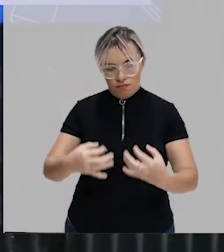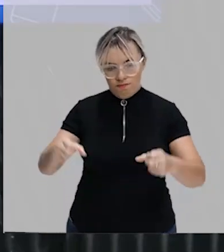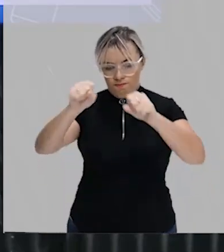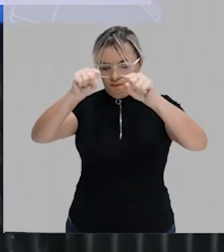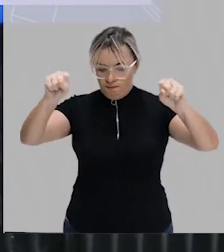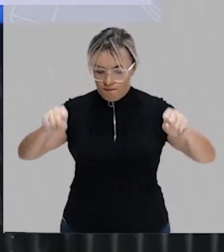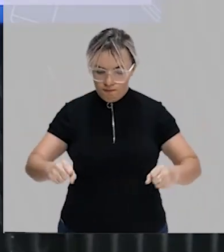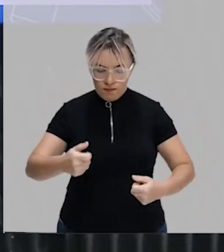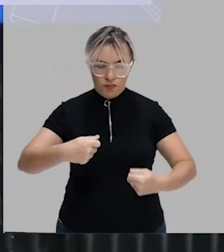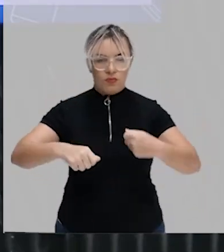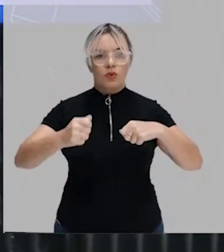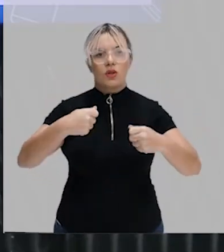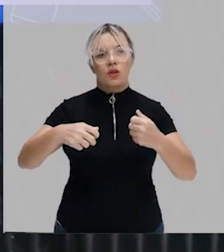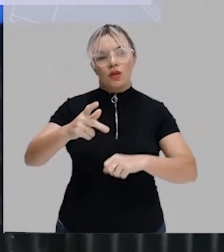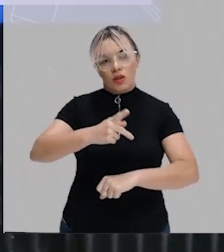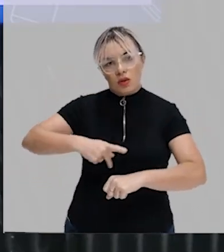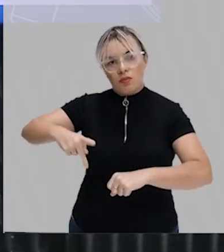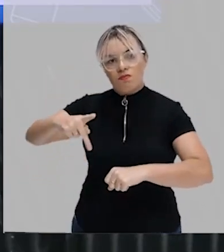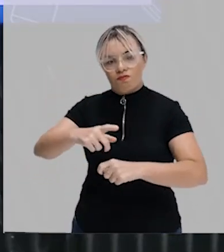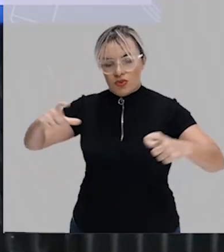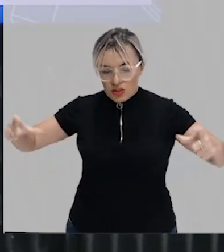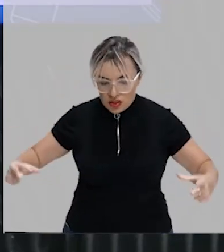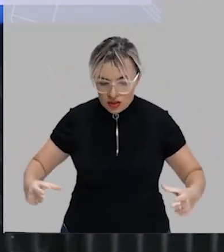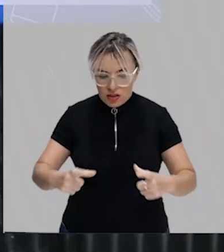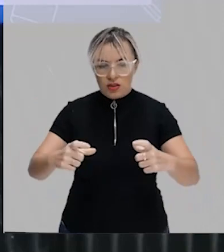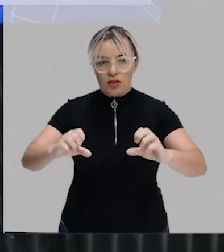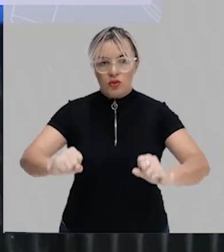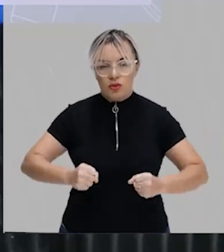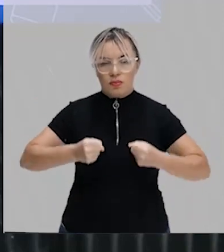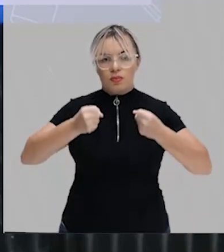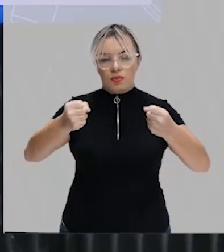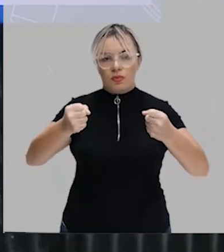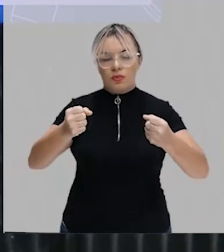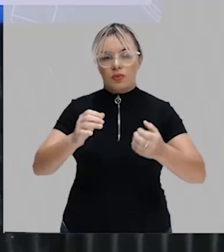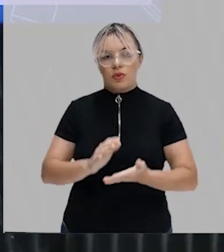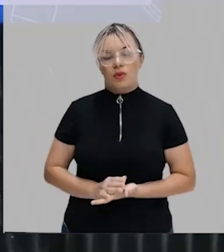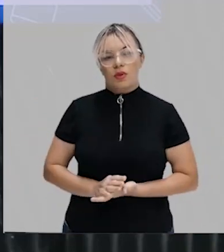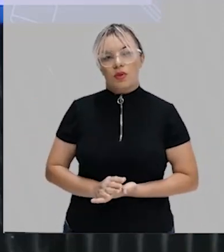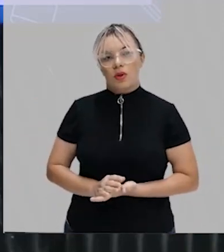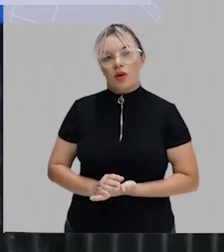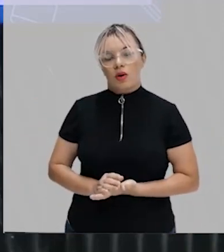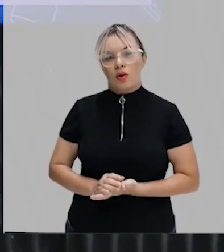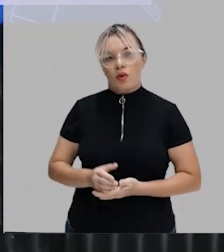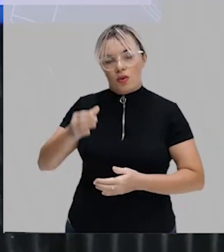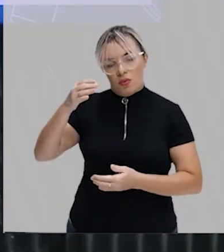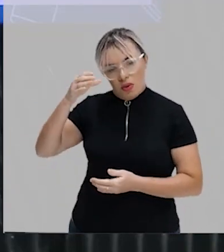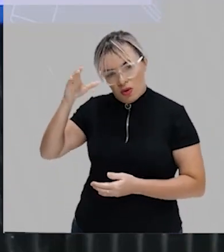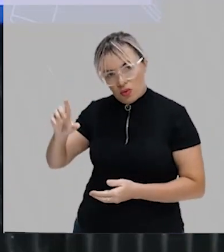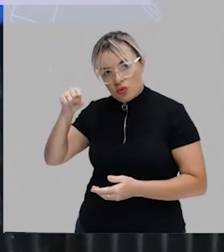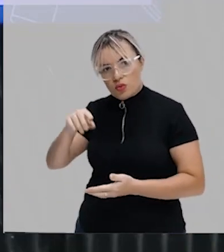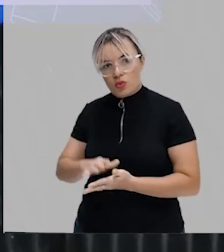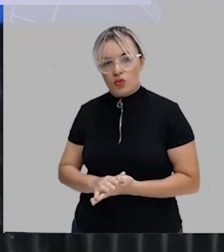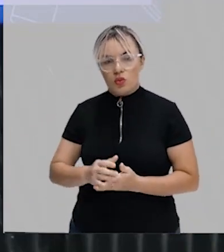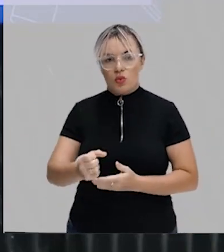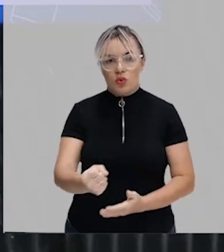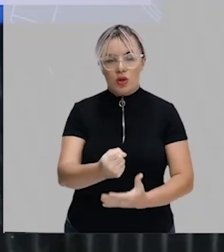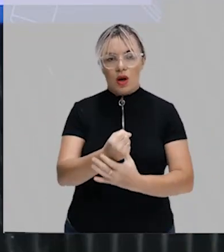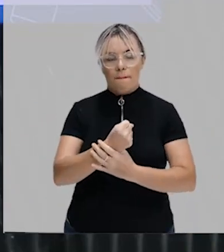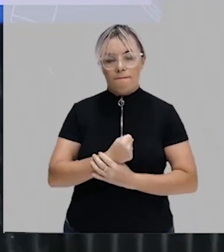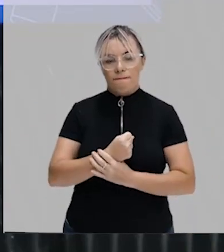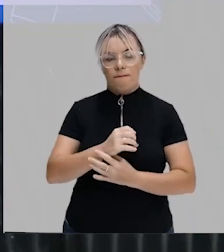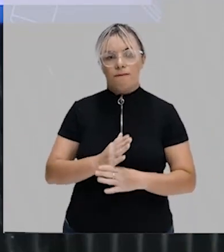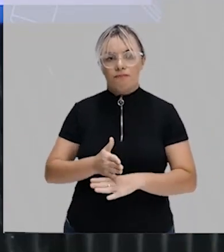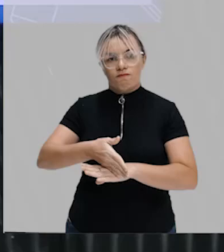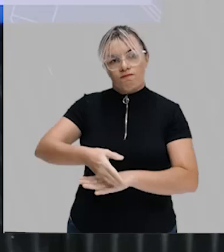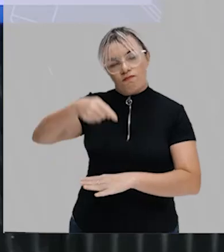de natureza política centralizadora, ou seja, de uma tendência absolutista. Então, dentro